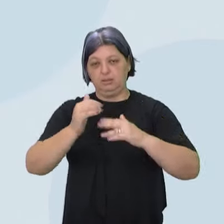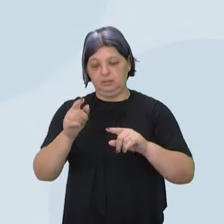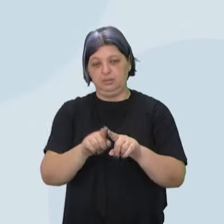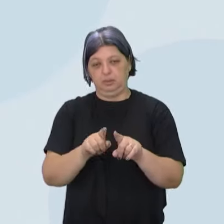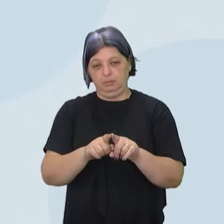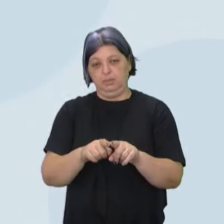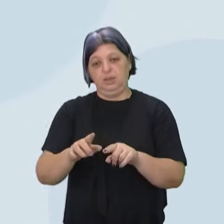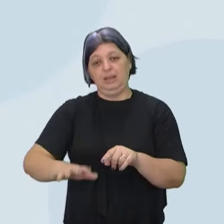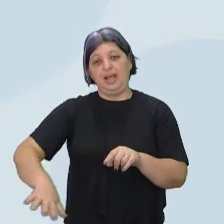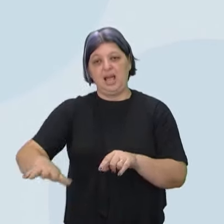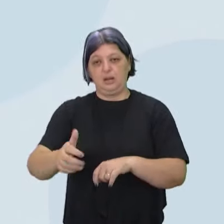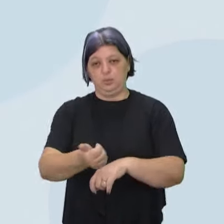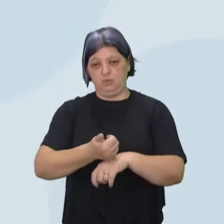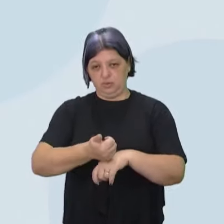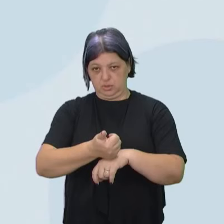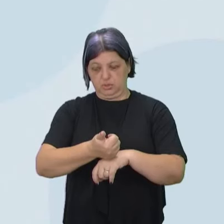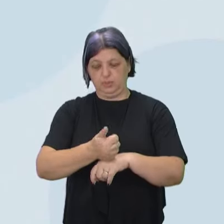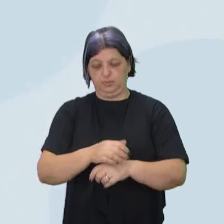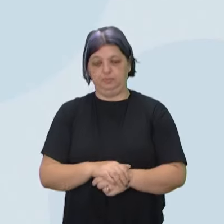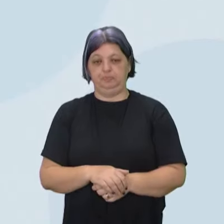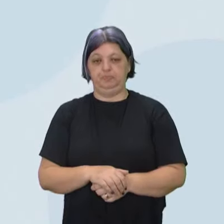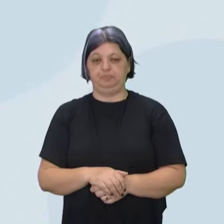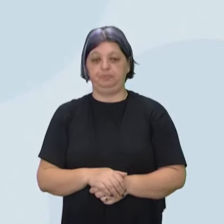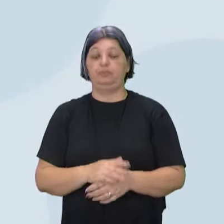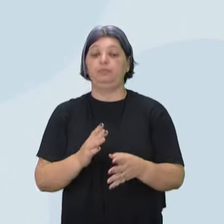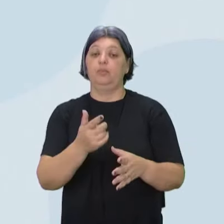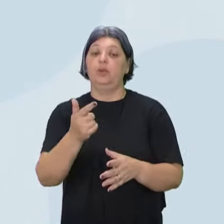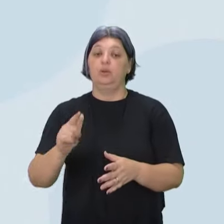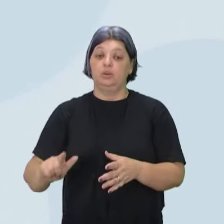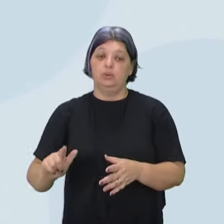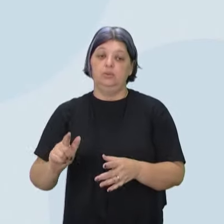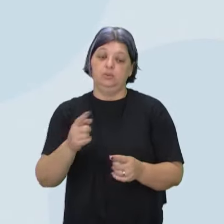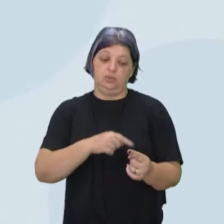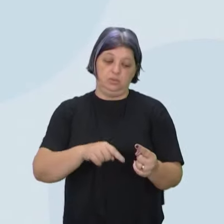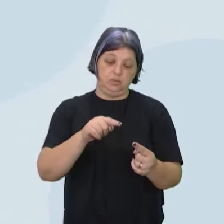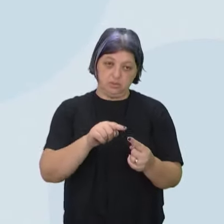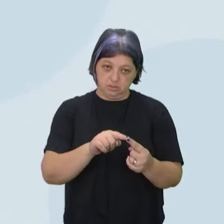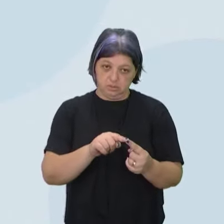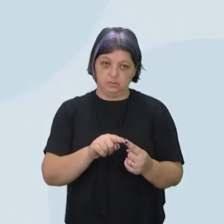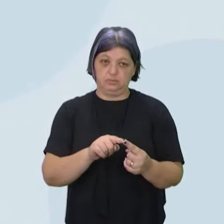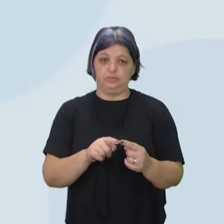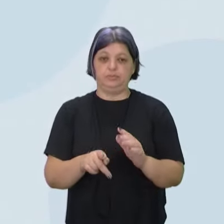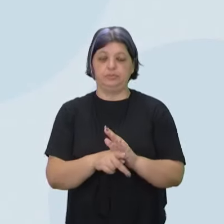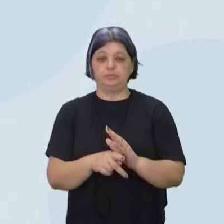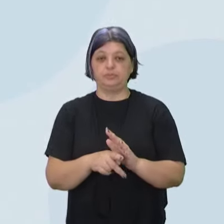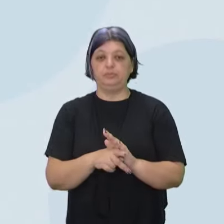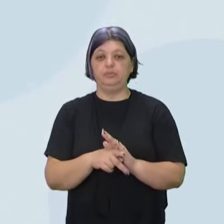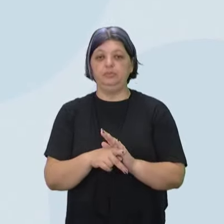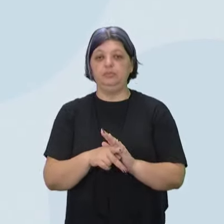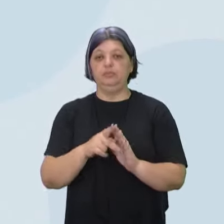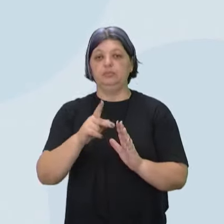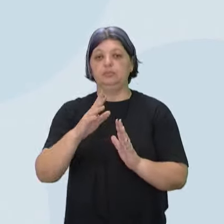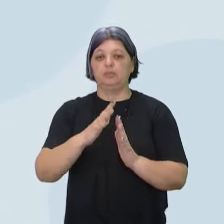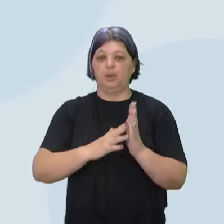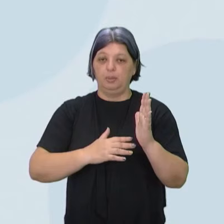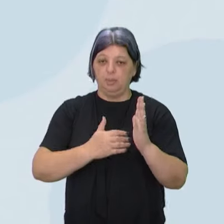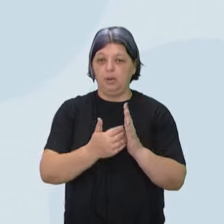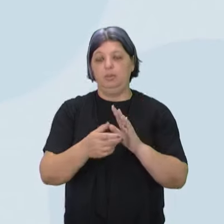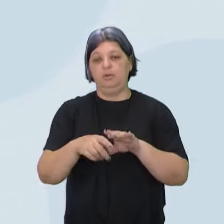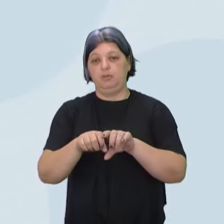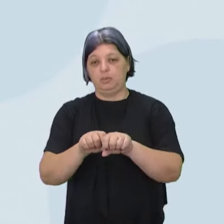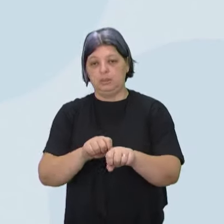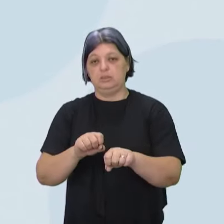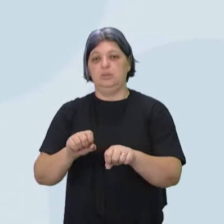mundo do trabalho. Essa é a ideia, tá bom? A gente tem os outros objetivos, que é relacionado aí à formação integral dos estudantes e